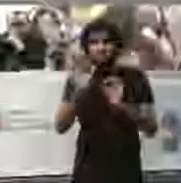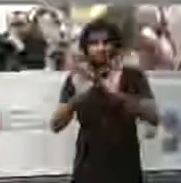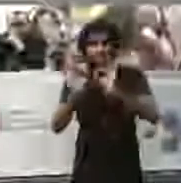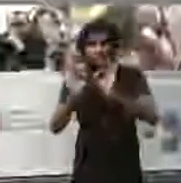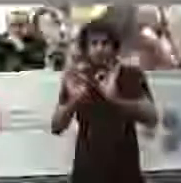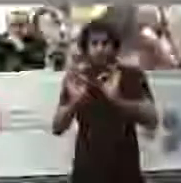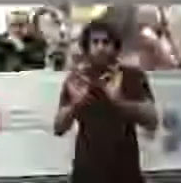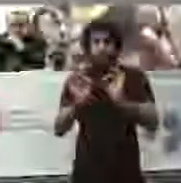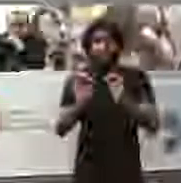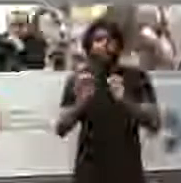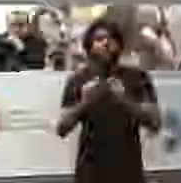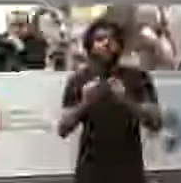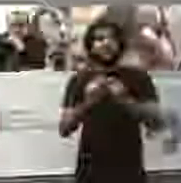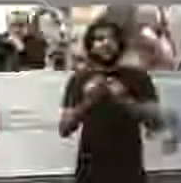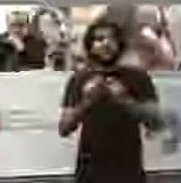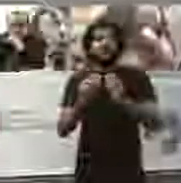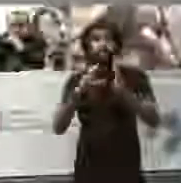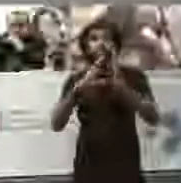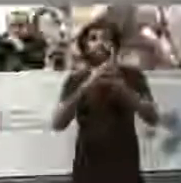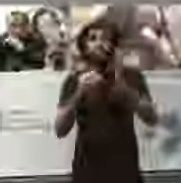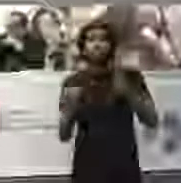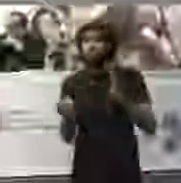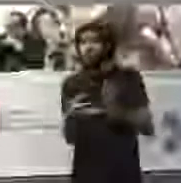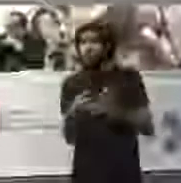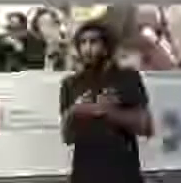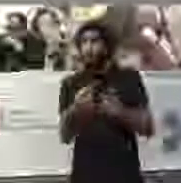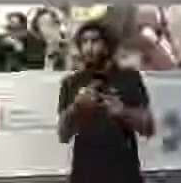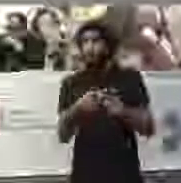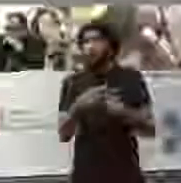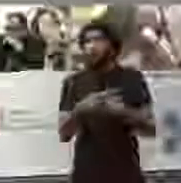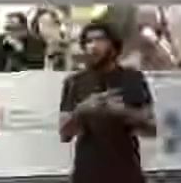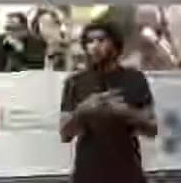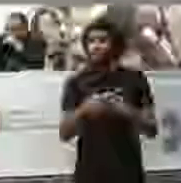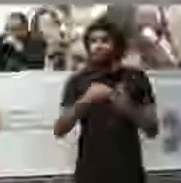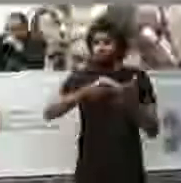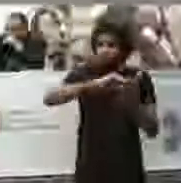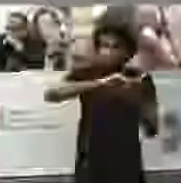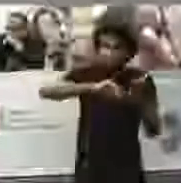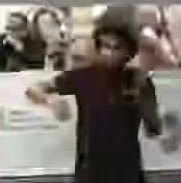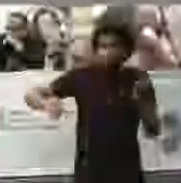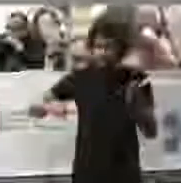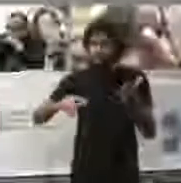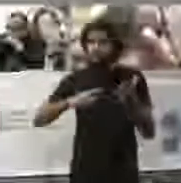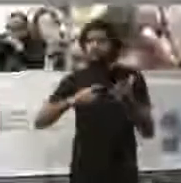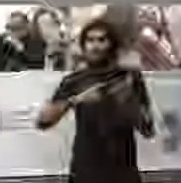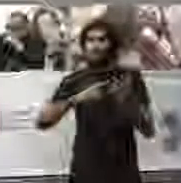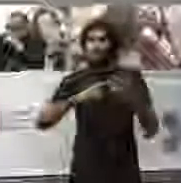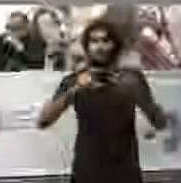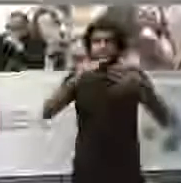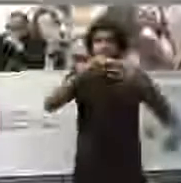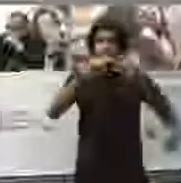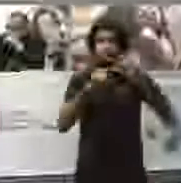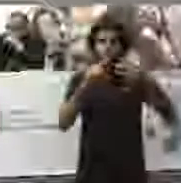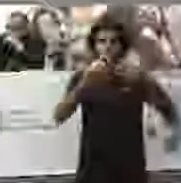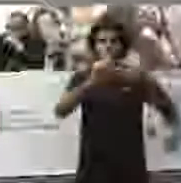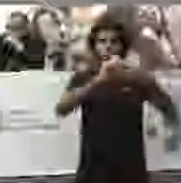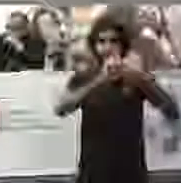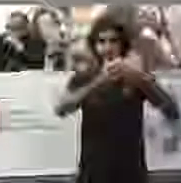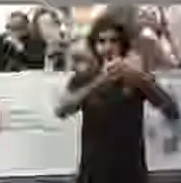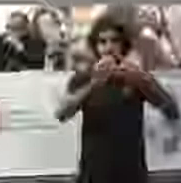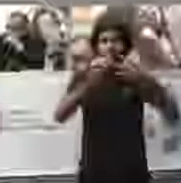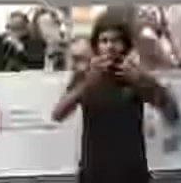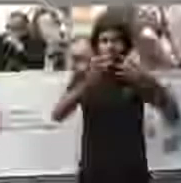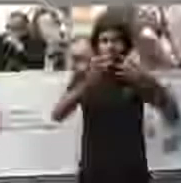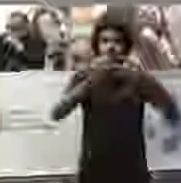combatido uma judicialização que não deveria existir porque é uma opção nós temos três poderes é o poder executivo tem que ter